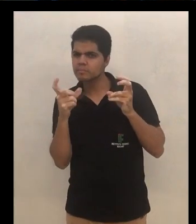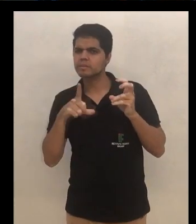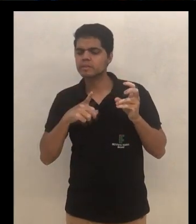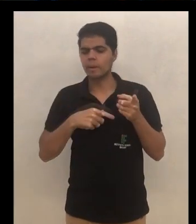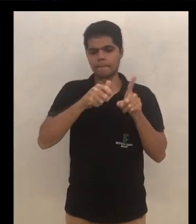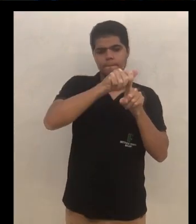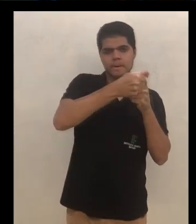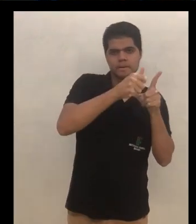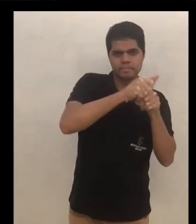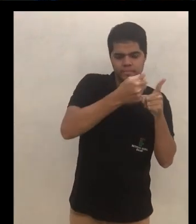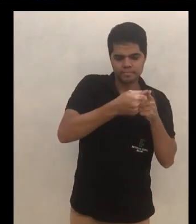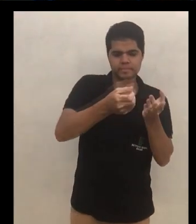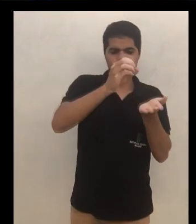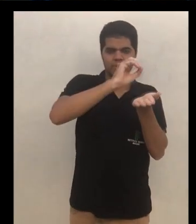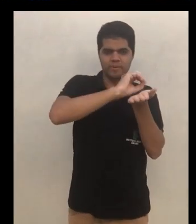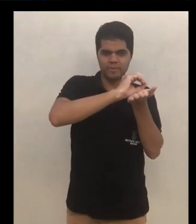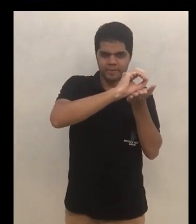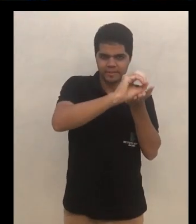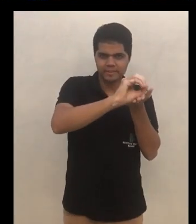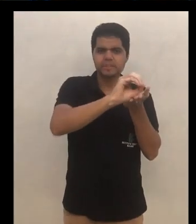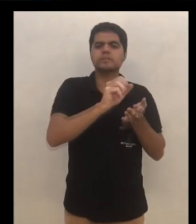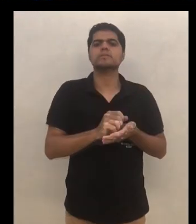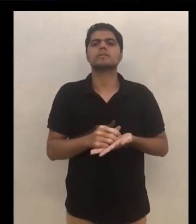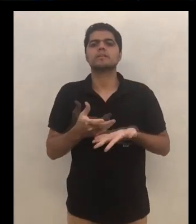colocou aqui o milho orgânico, que